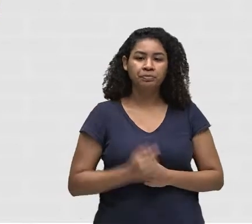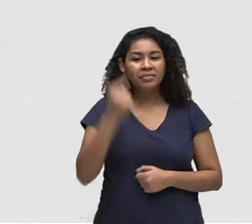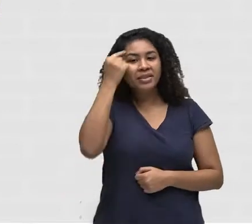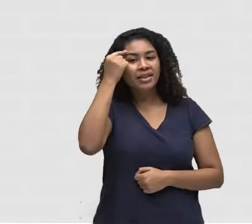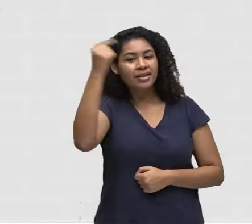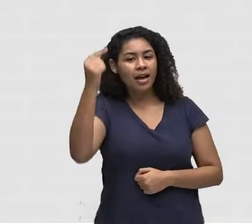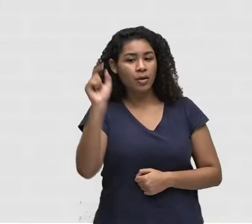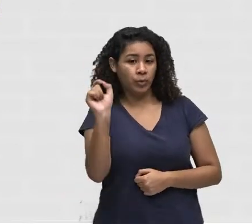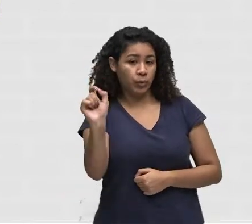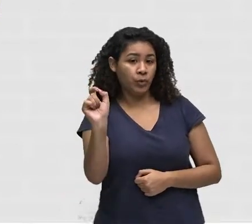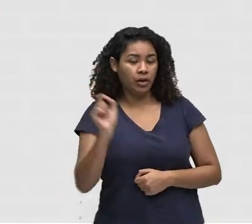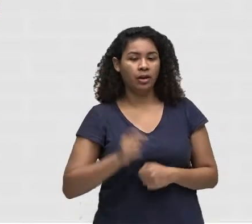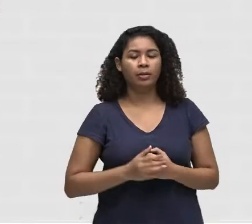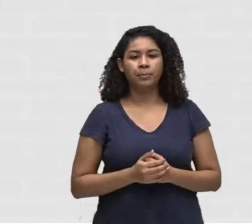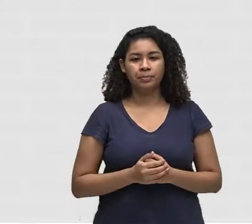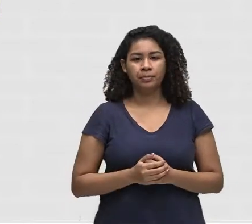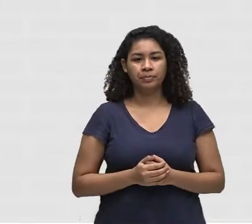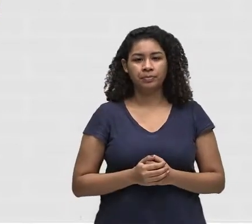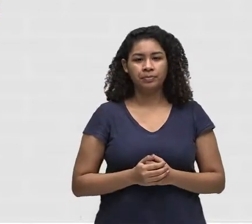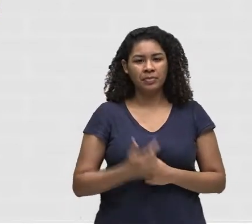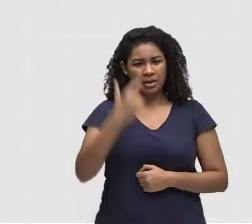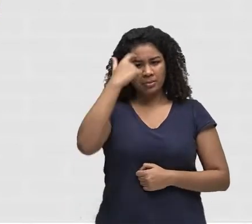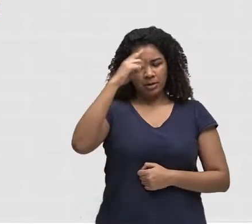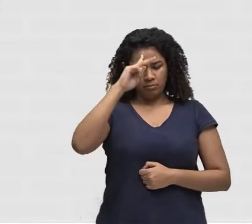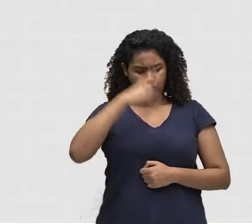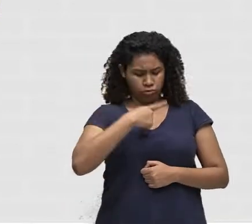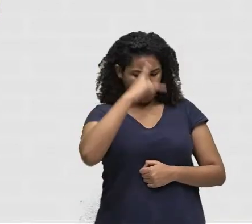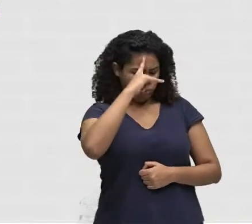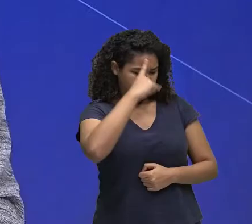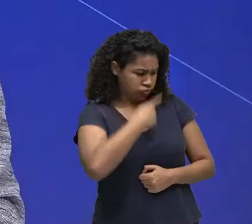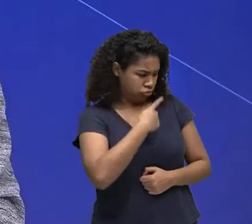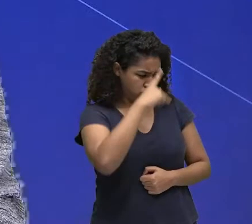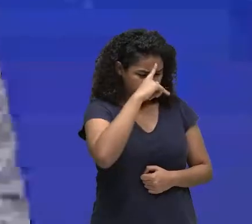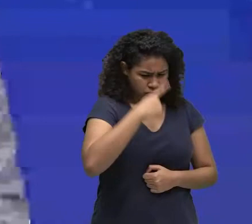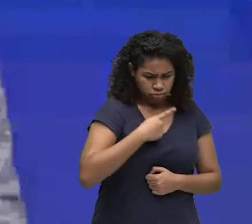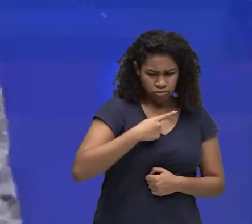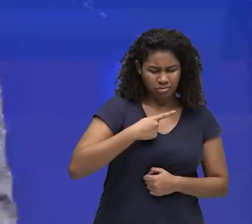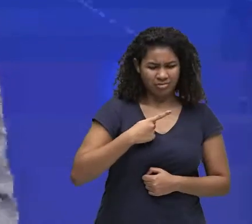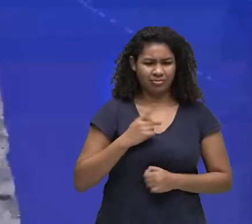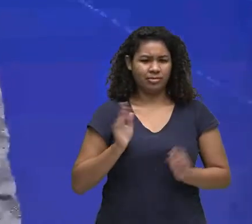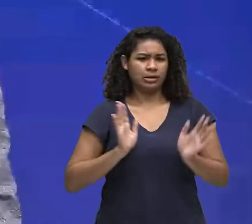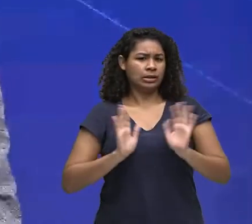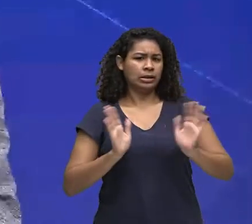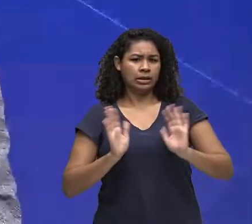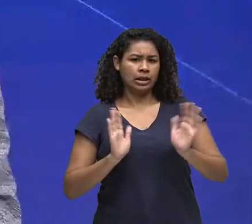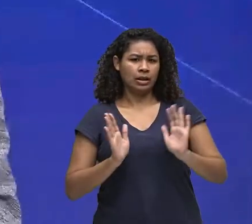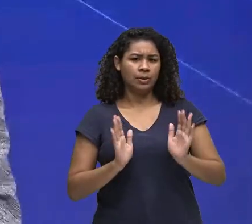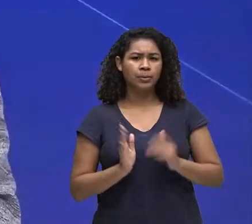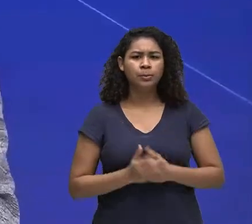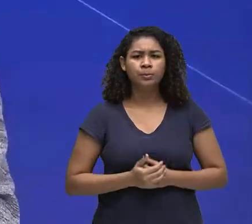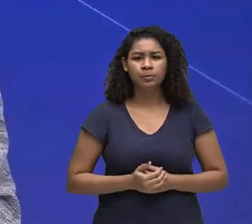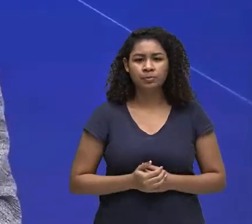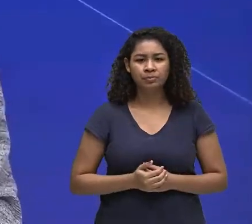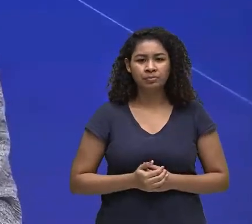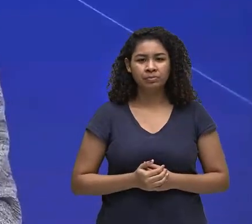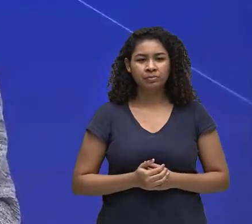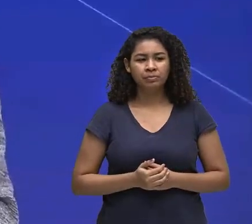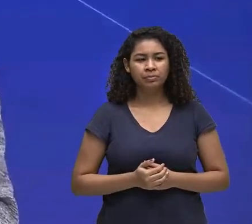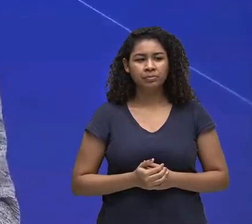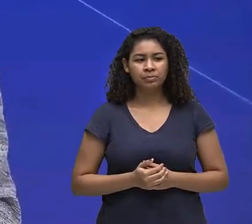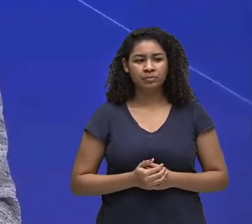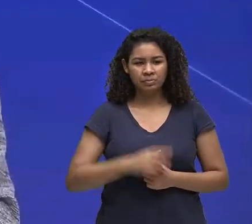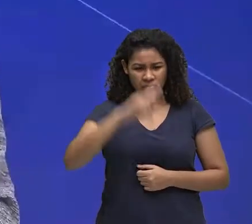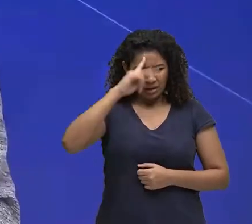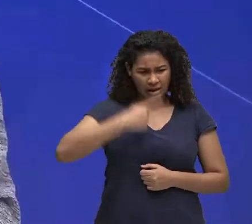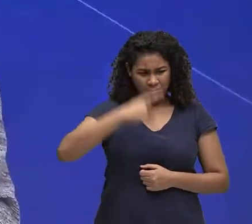de nós sairmos um pouco do egocentrismo, de nós nos desligarmos um pouco do que a gente chama do eu mesmismo, né? Tudo